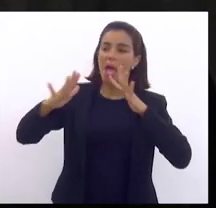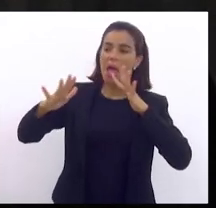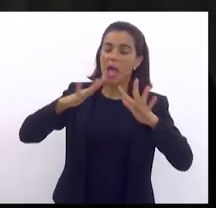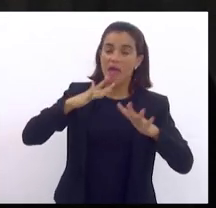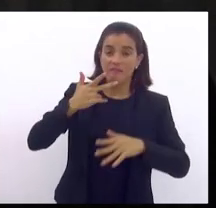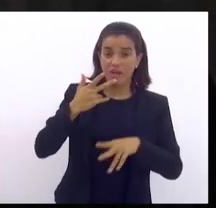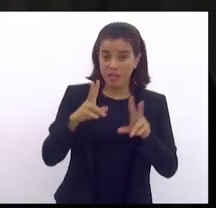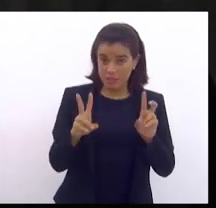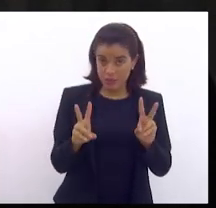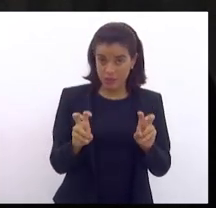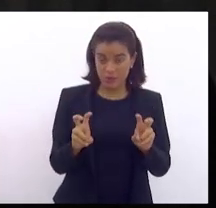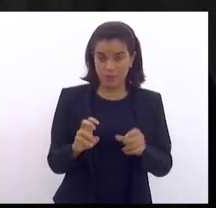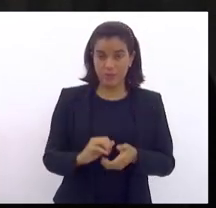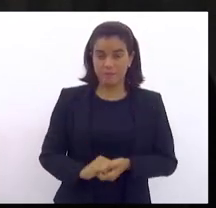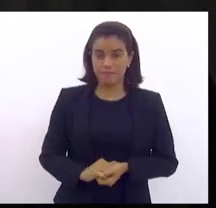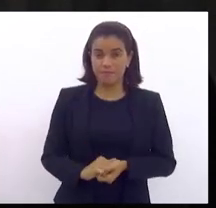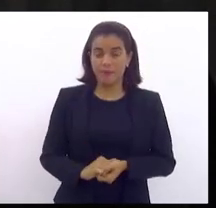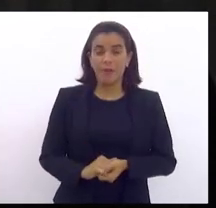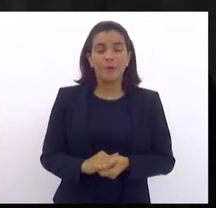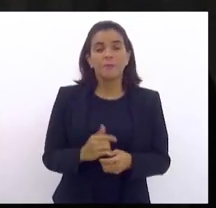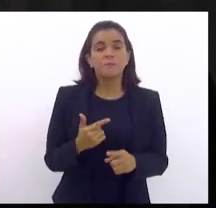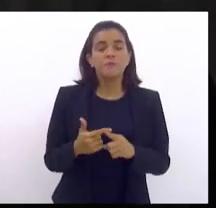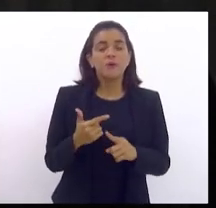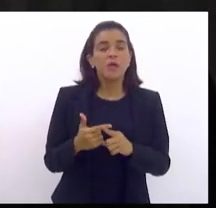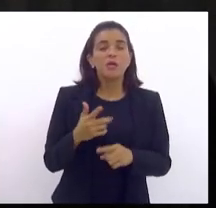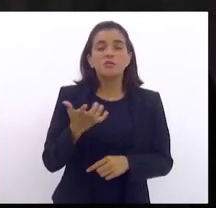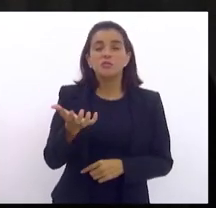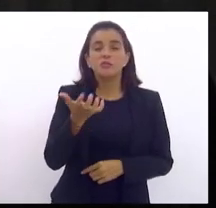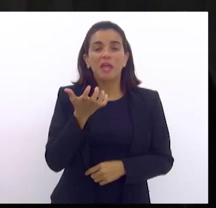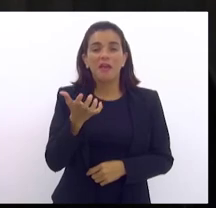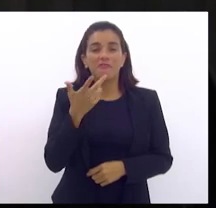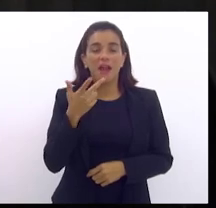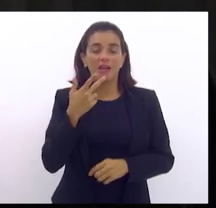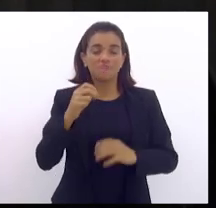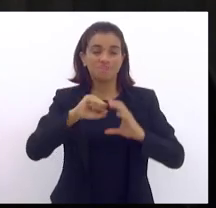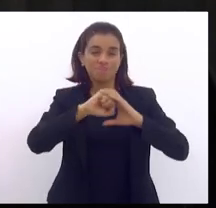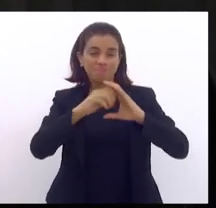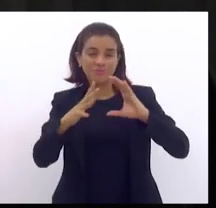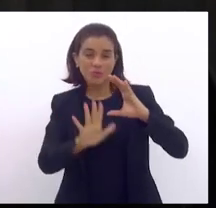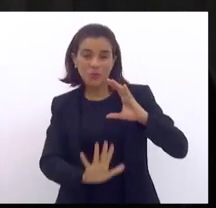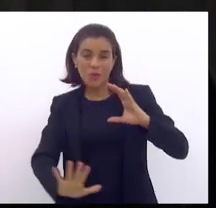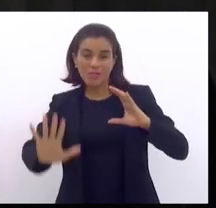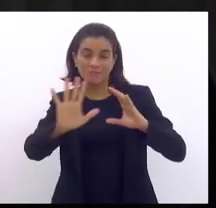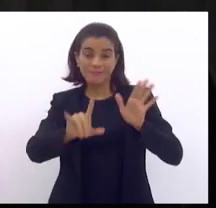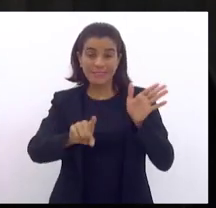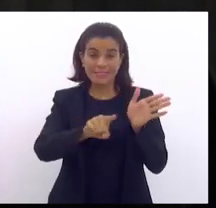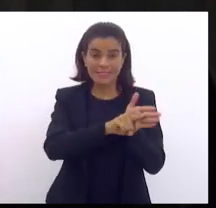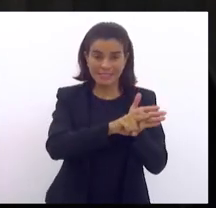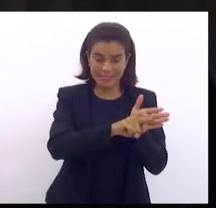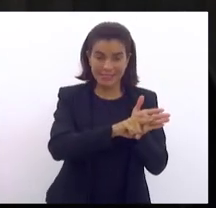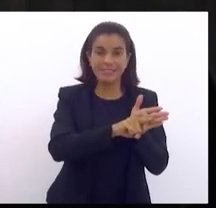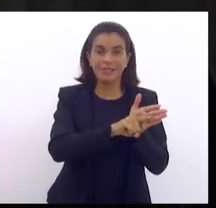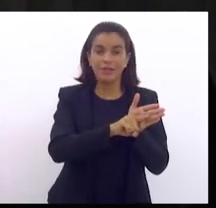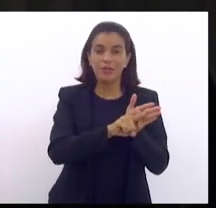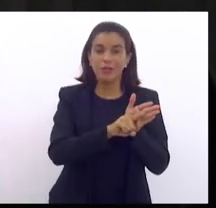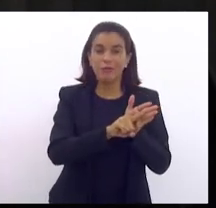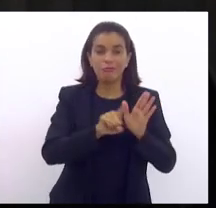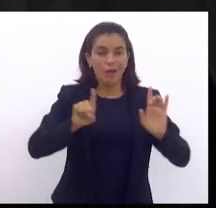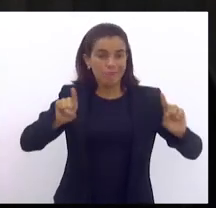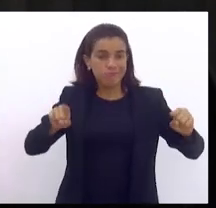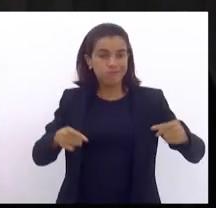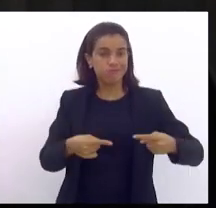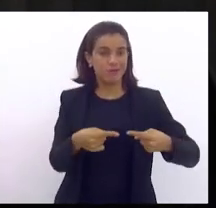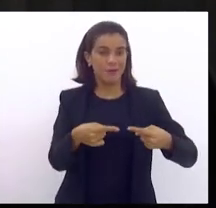isso, porque só querem falar sobre os aspectos negativos dos seus